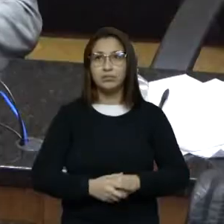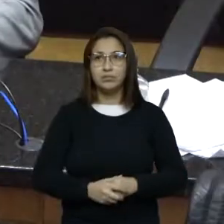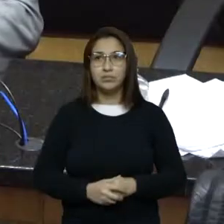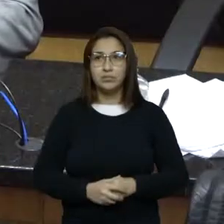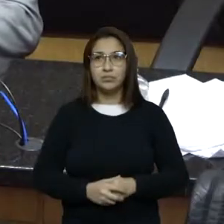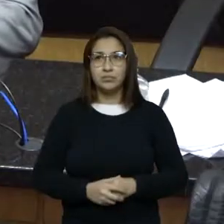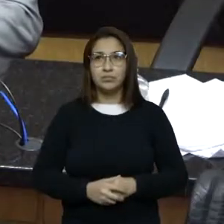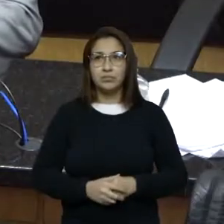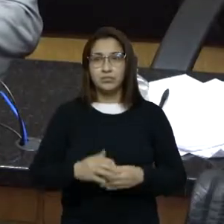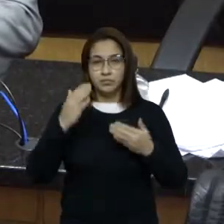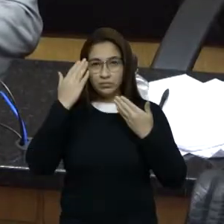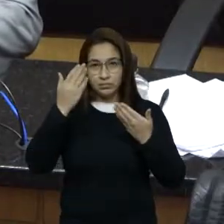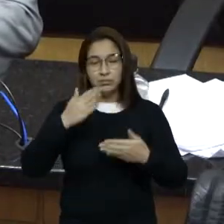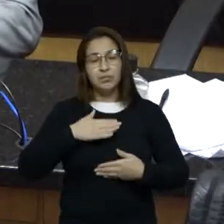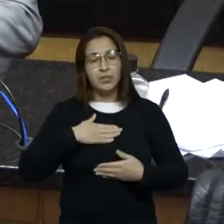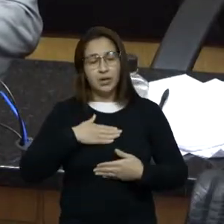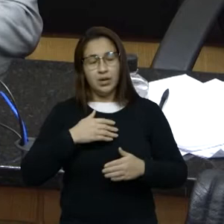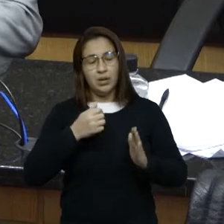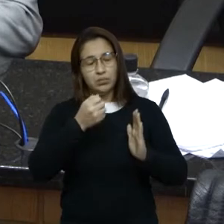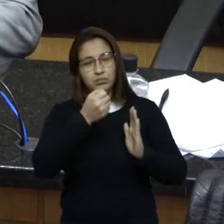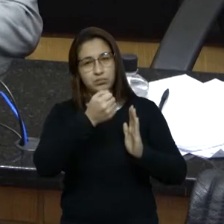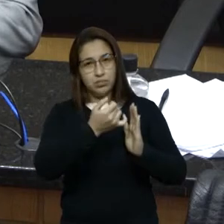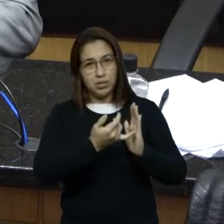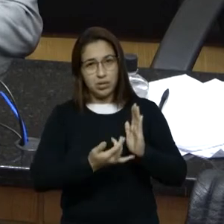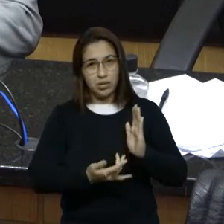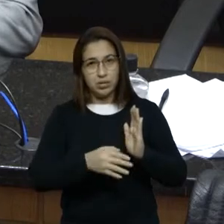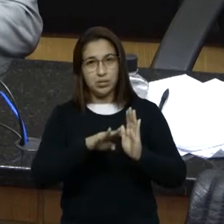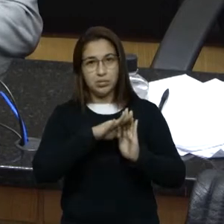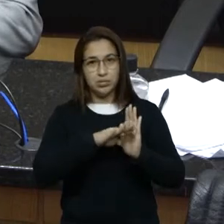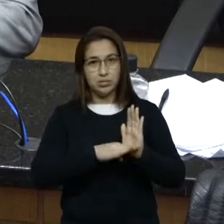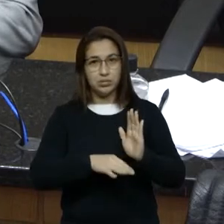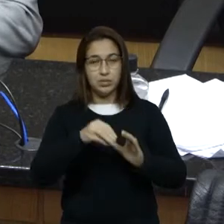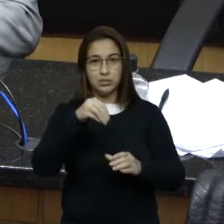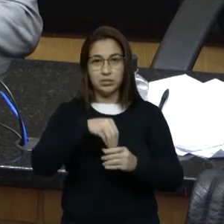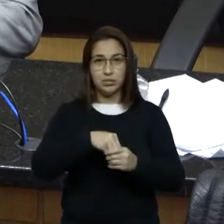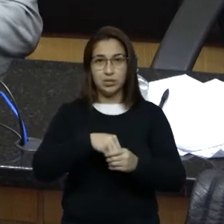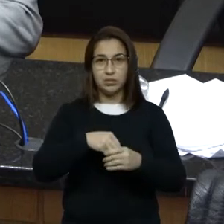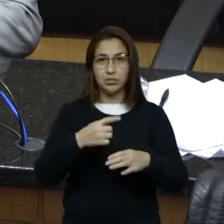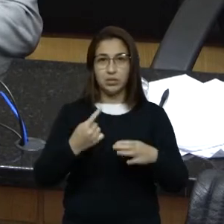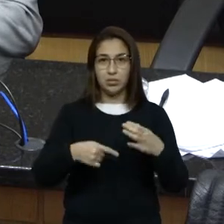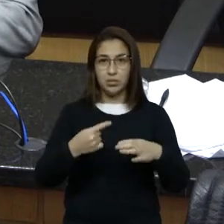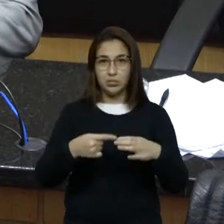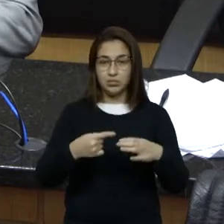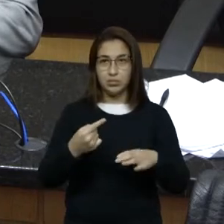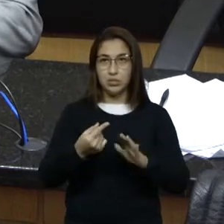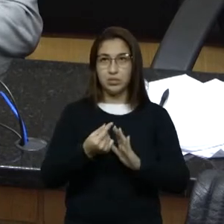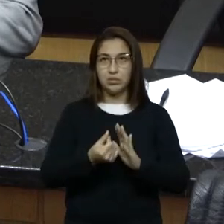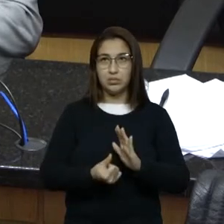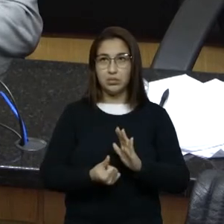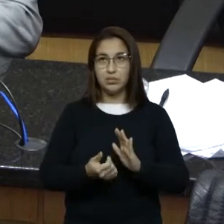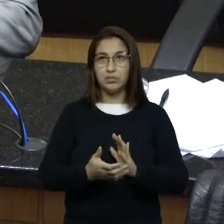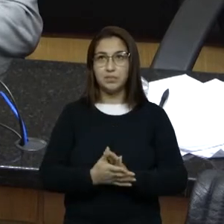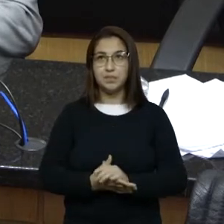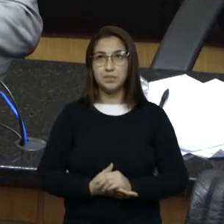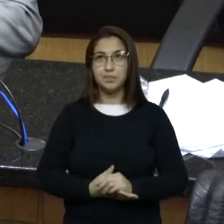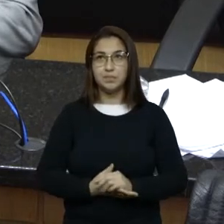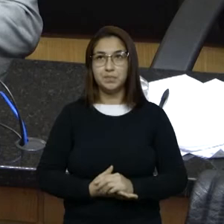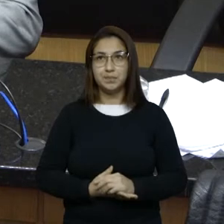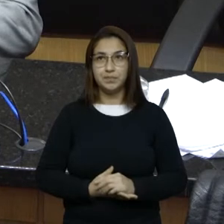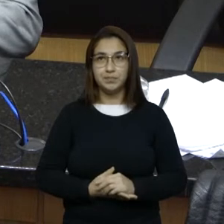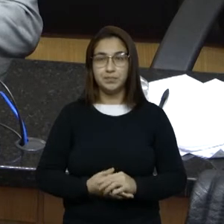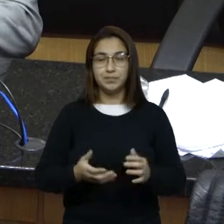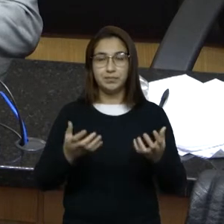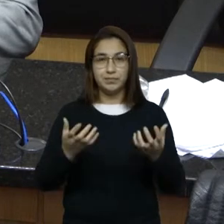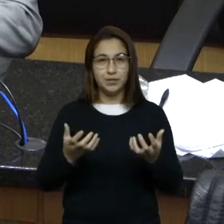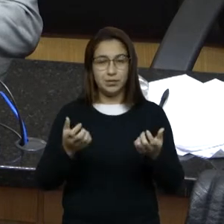sou o relator dessa matéria na comissão de finança e eu